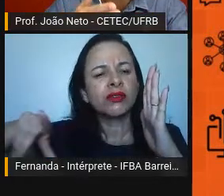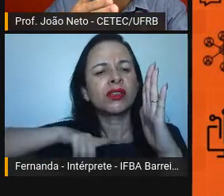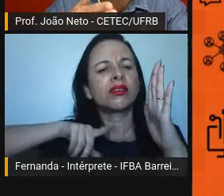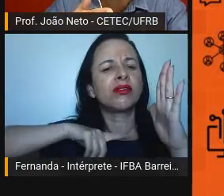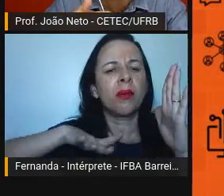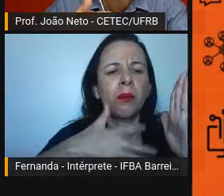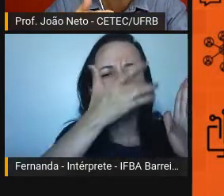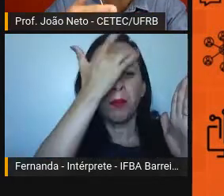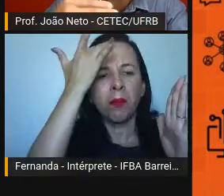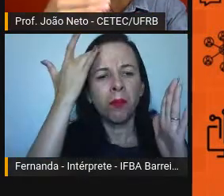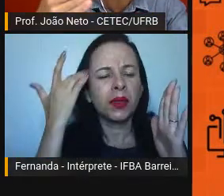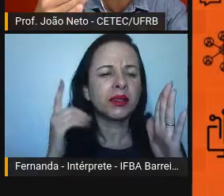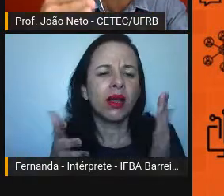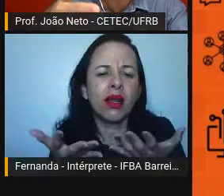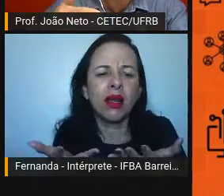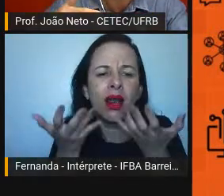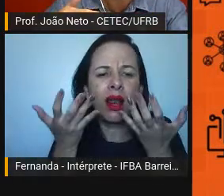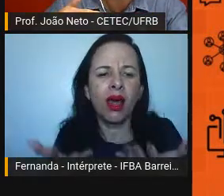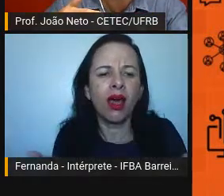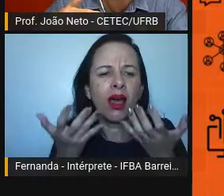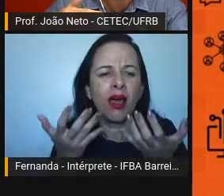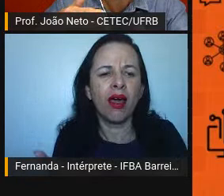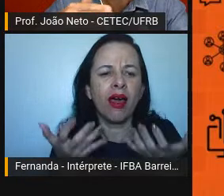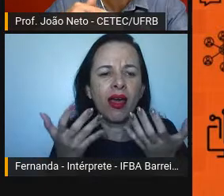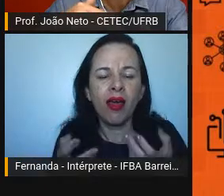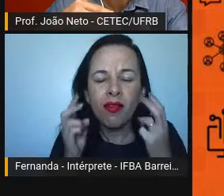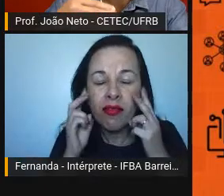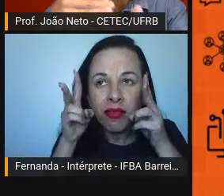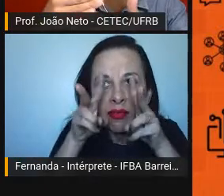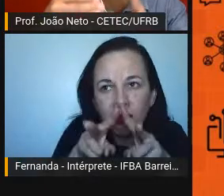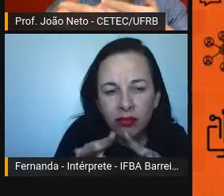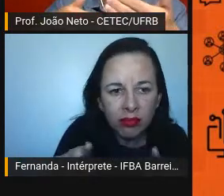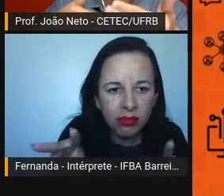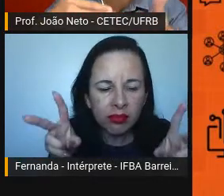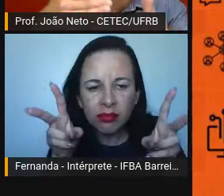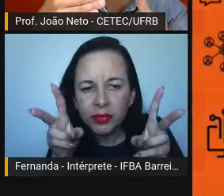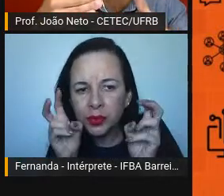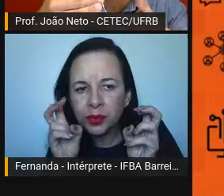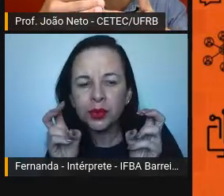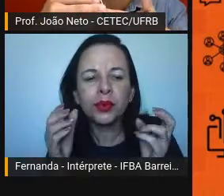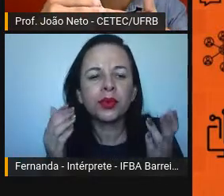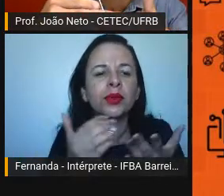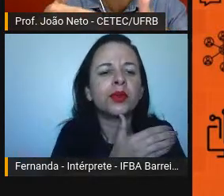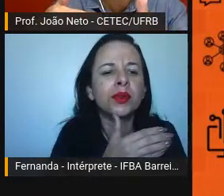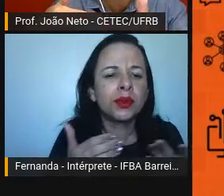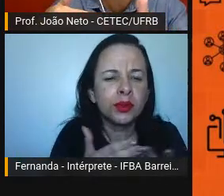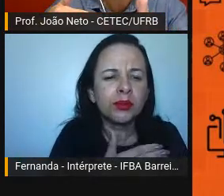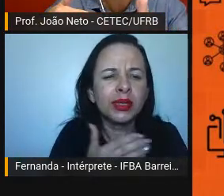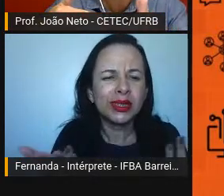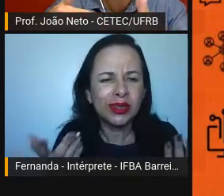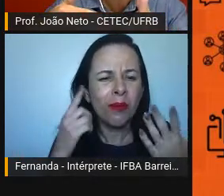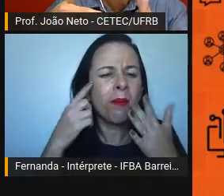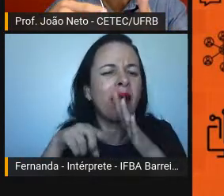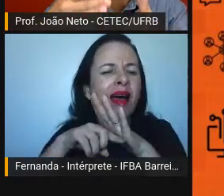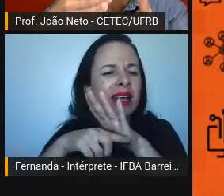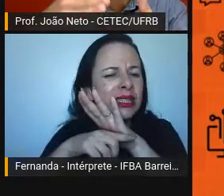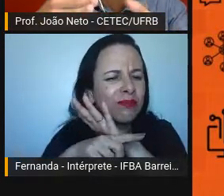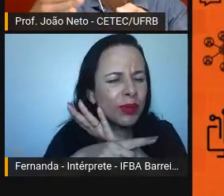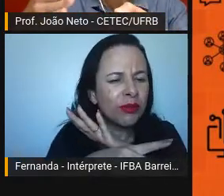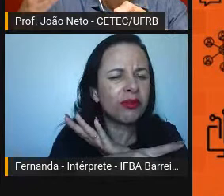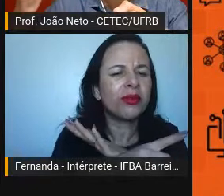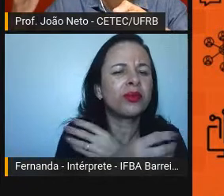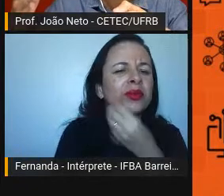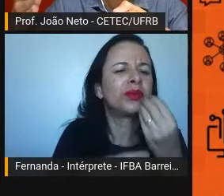A bem leve em relação a acuidade visual a pessoas com acuidade visual mais comprometida